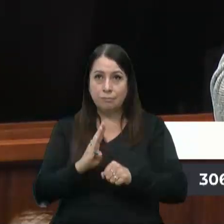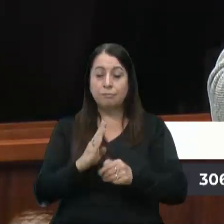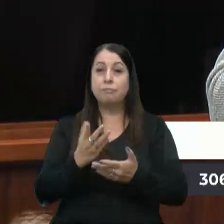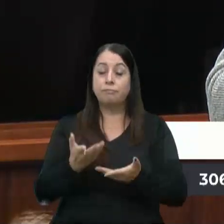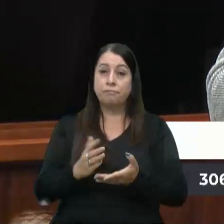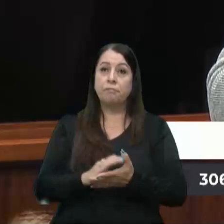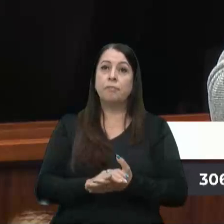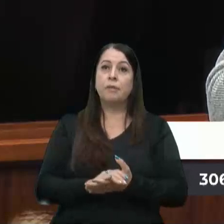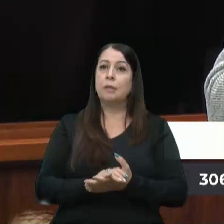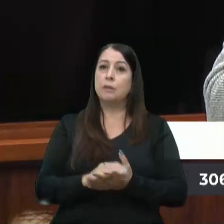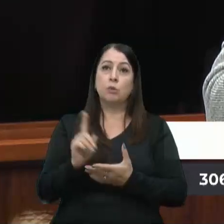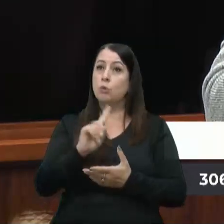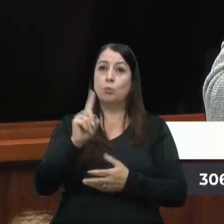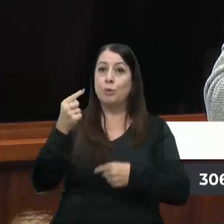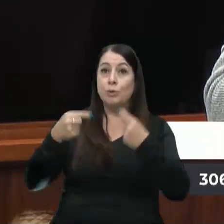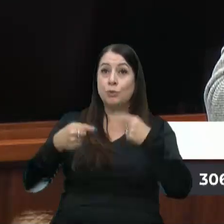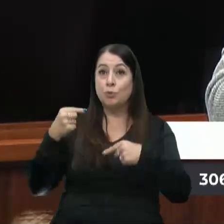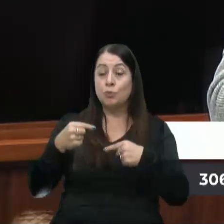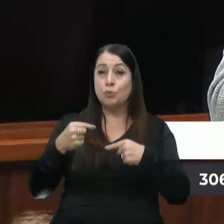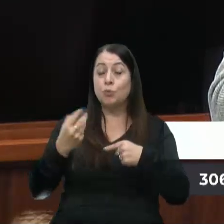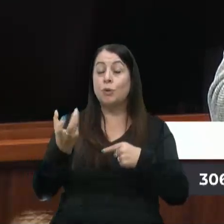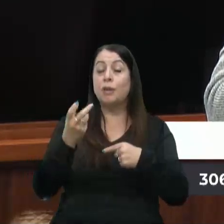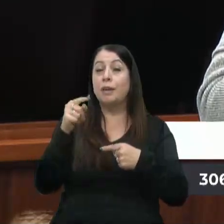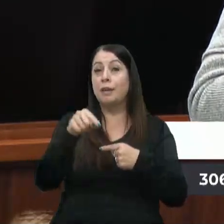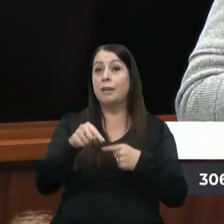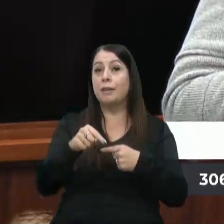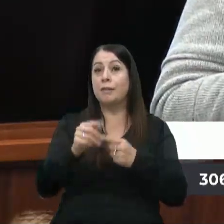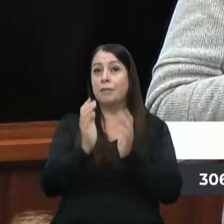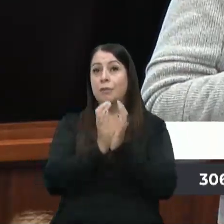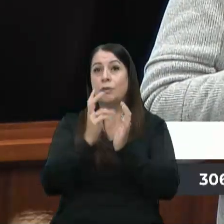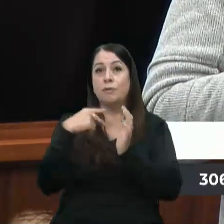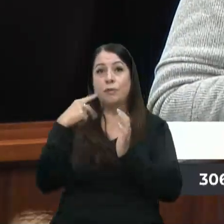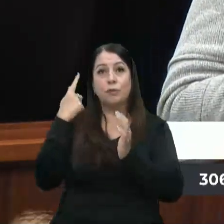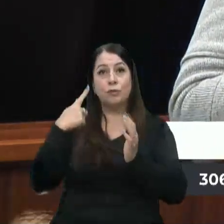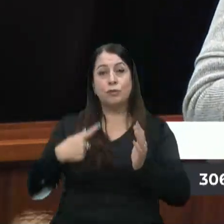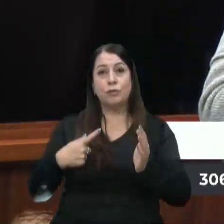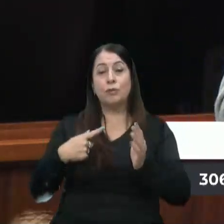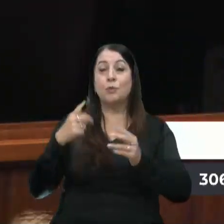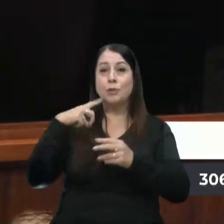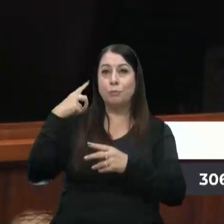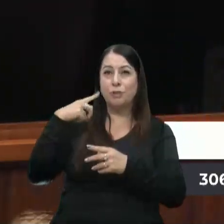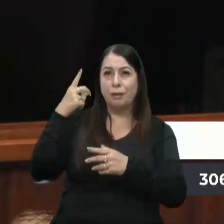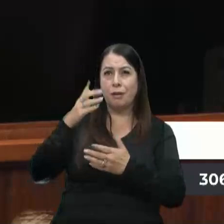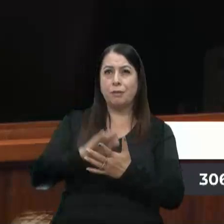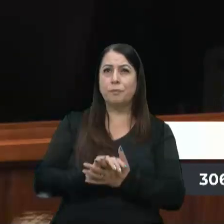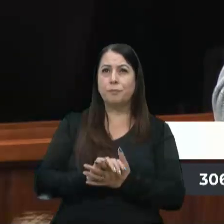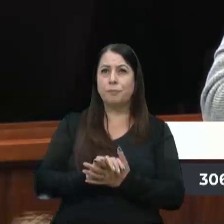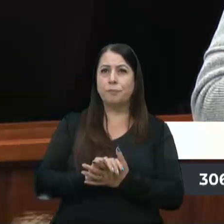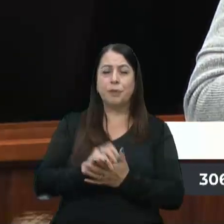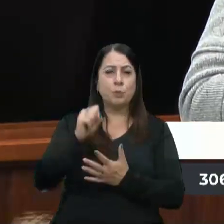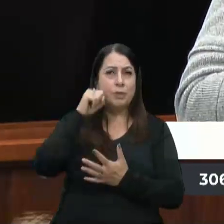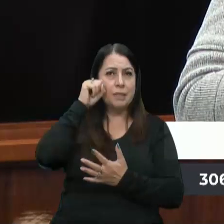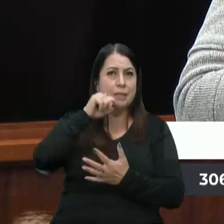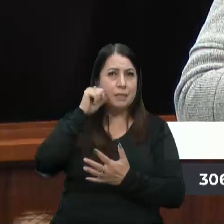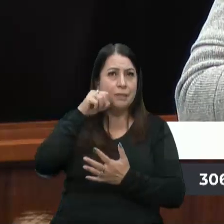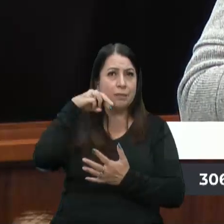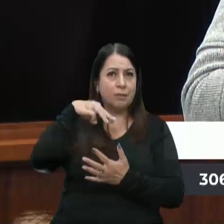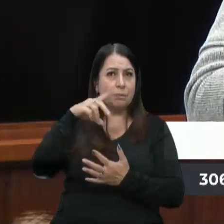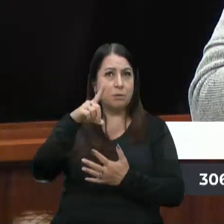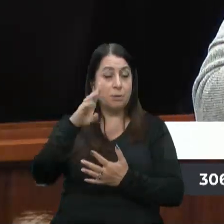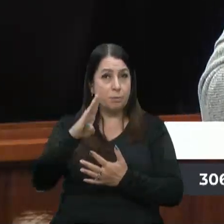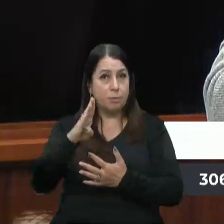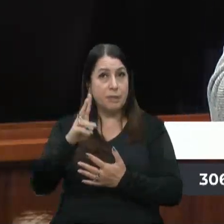isso não tá sendo discutido e o que que eles querem colega vereadora gladias um deputado lá do um senador do MDB